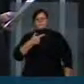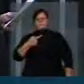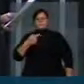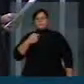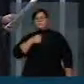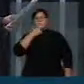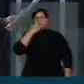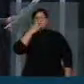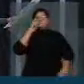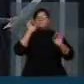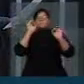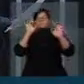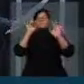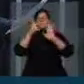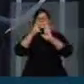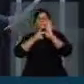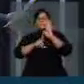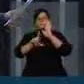do